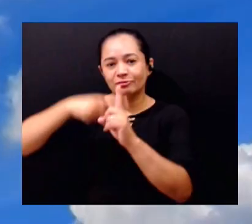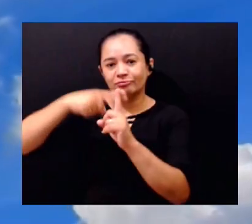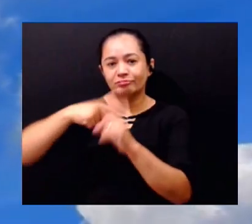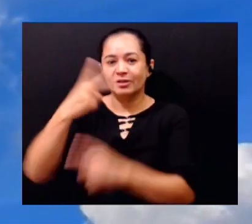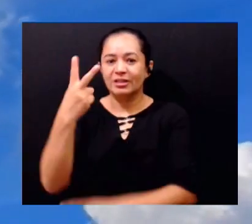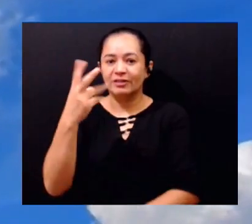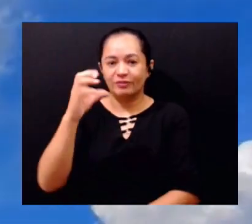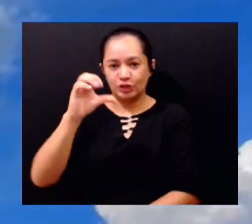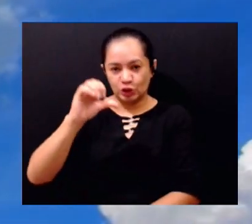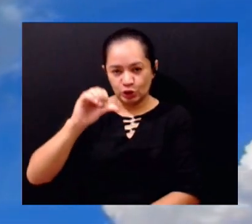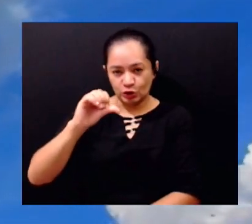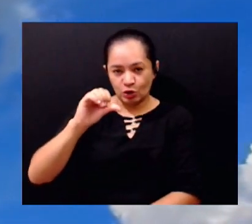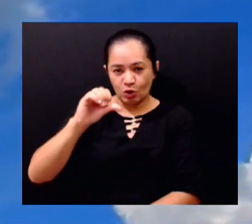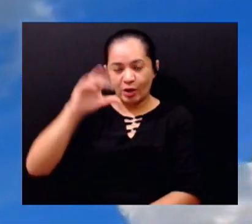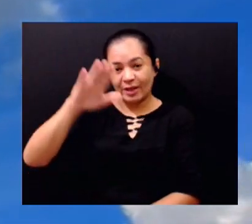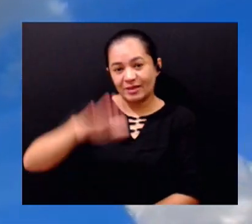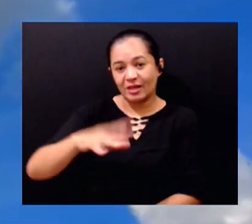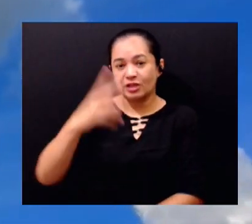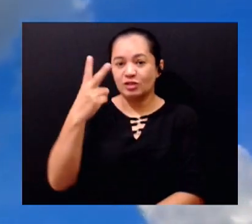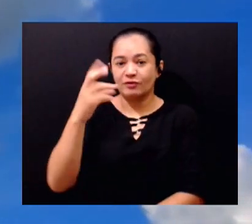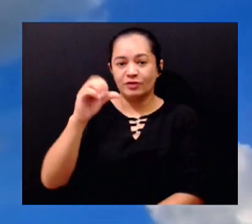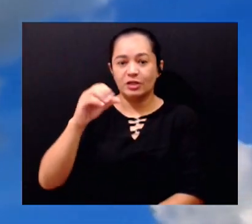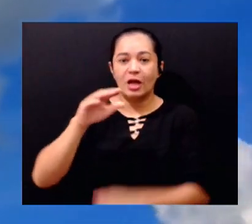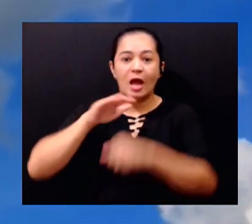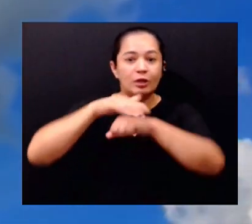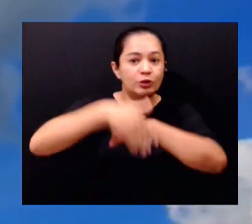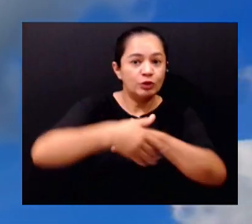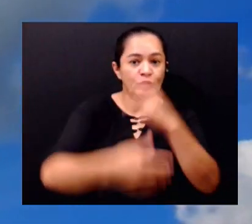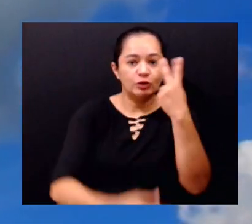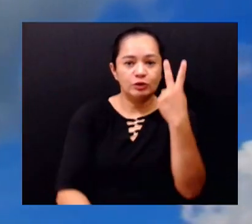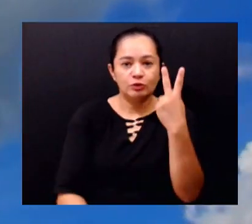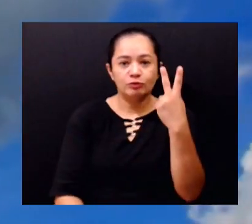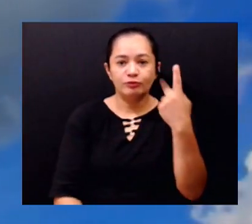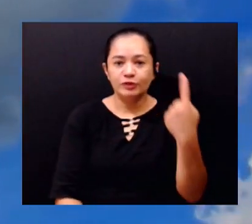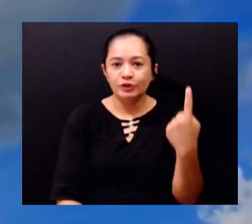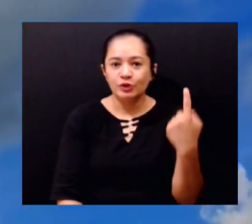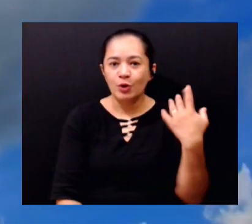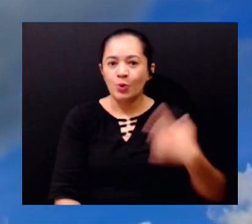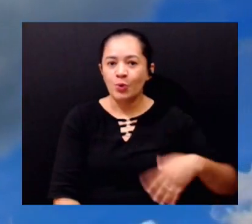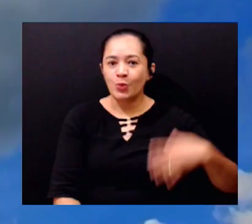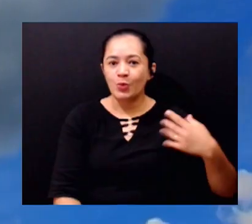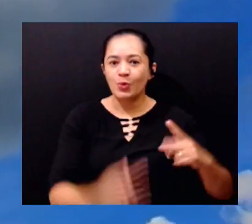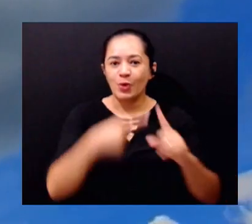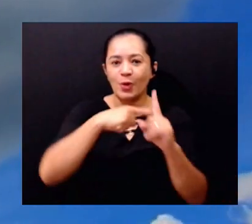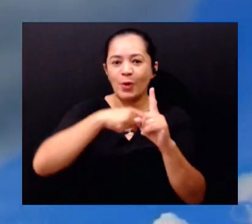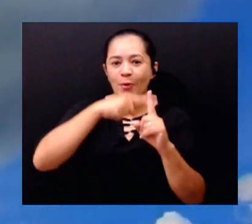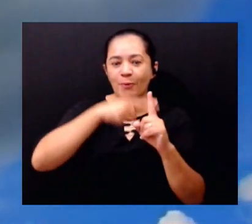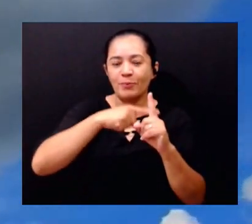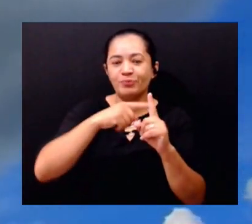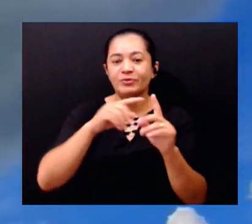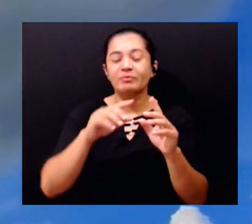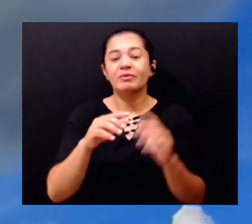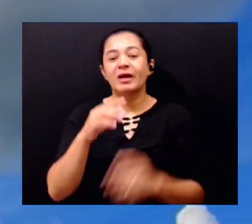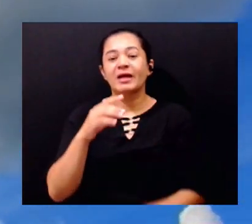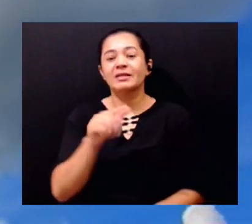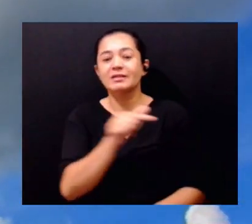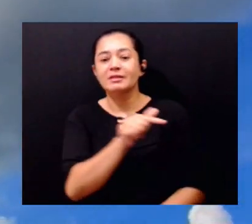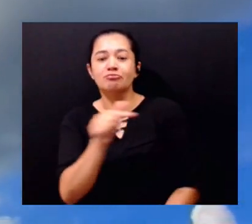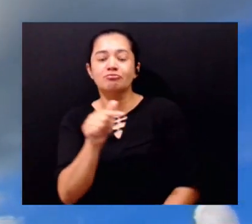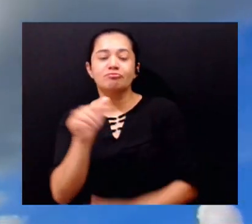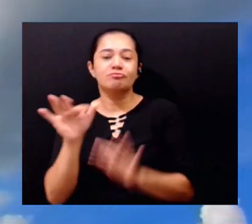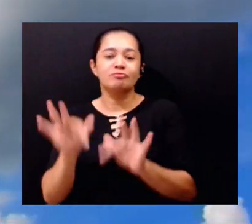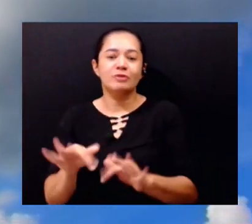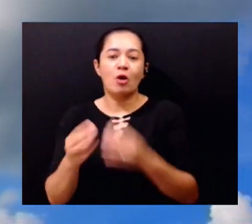tarde, 29, à noite, 21 graus, né? E o final de semana, como é que segue o final de semana? Olha só, gente,